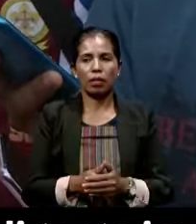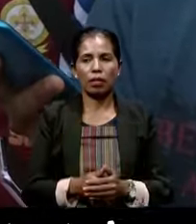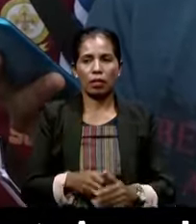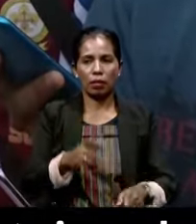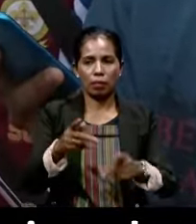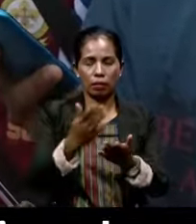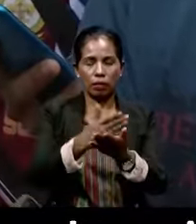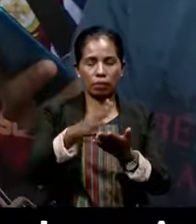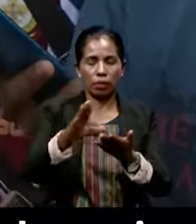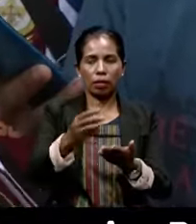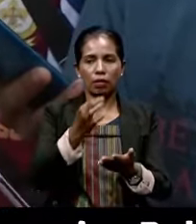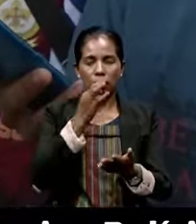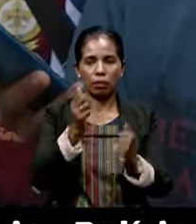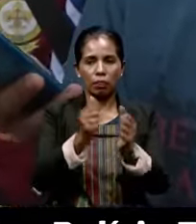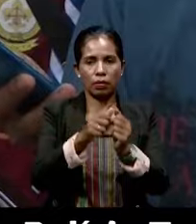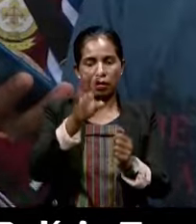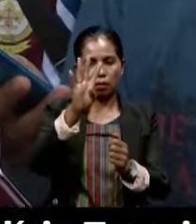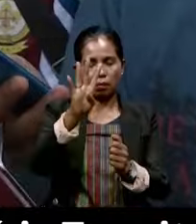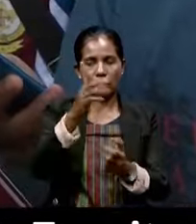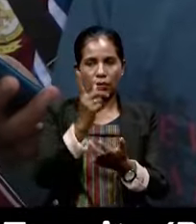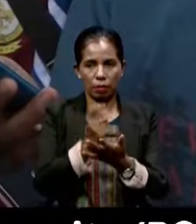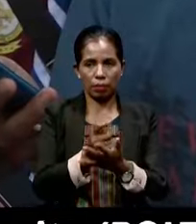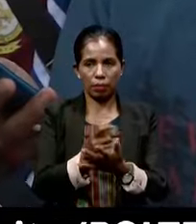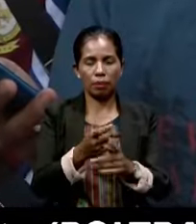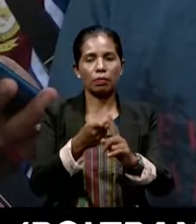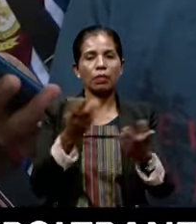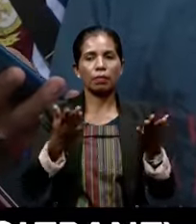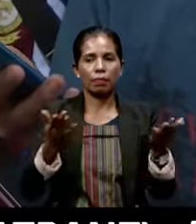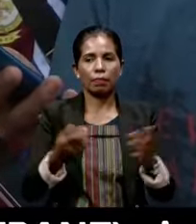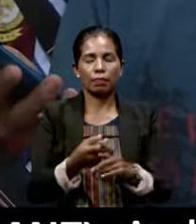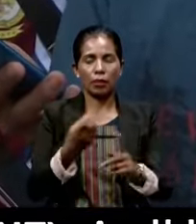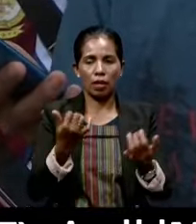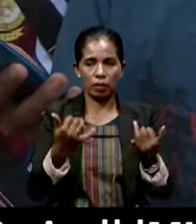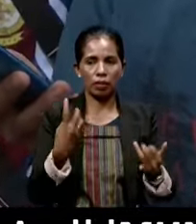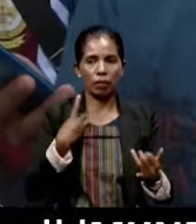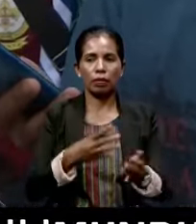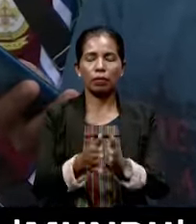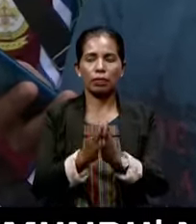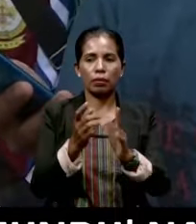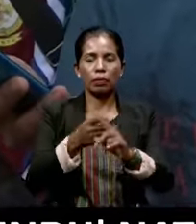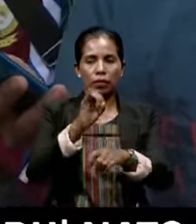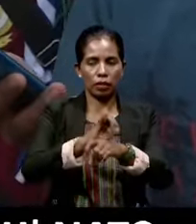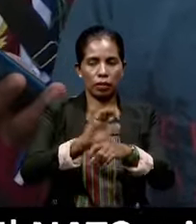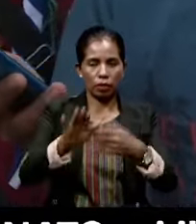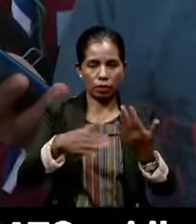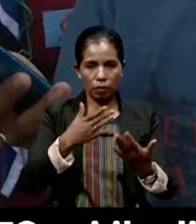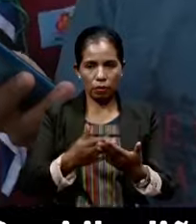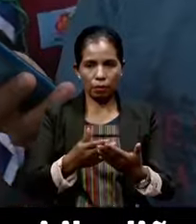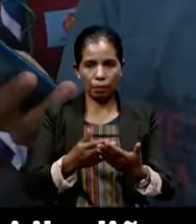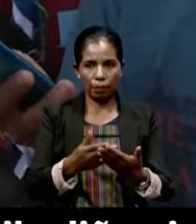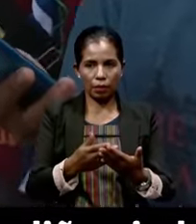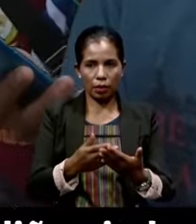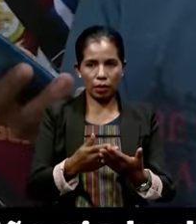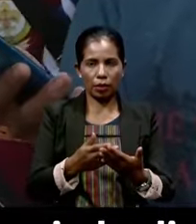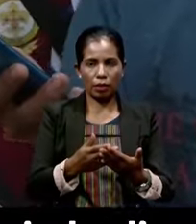emanebat fa kuminyam pel menos ri un hat antau mais nebe ita agora da dan husu si paroque hotu at paro paro